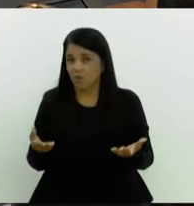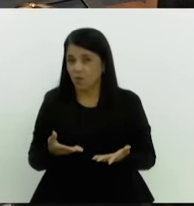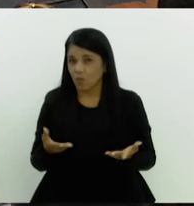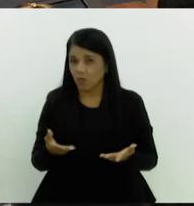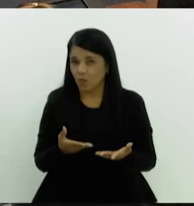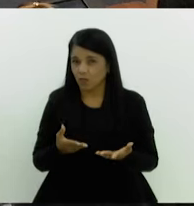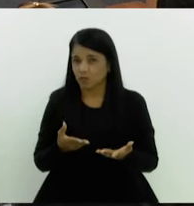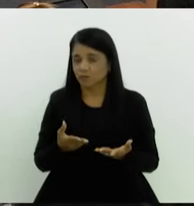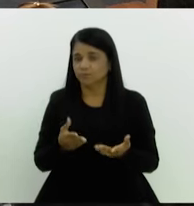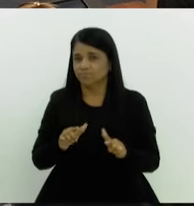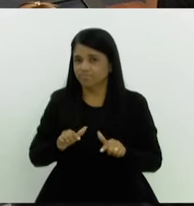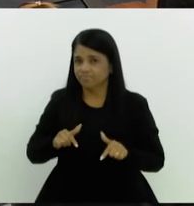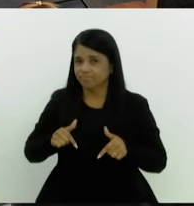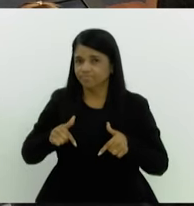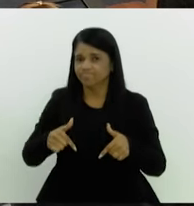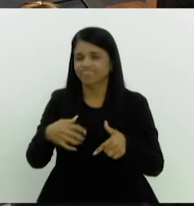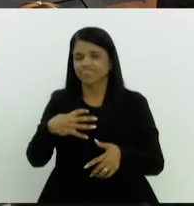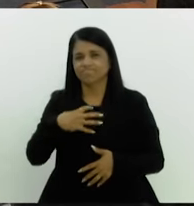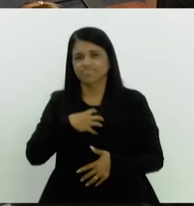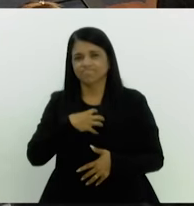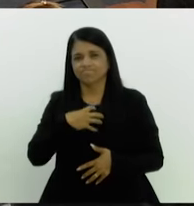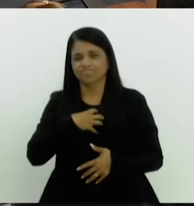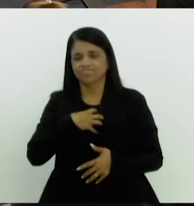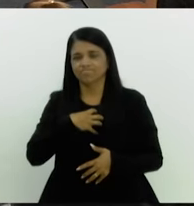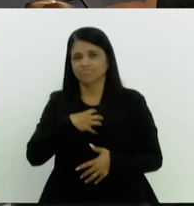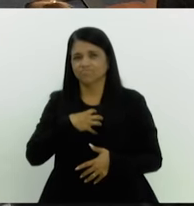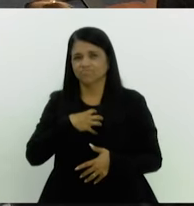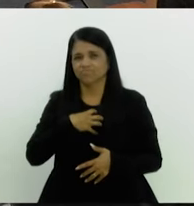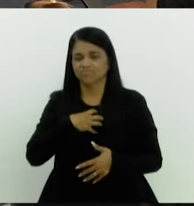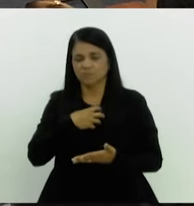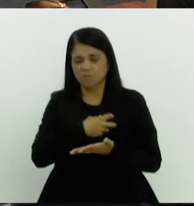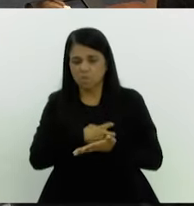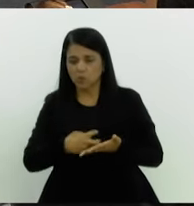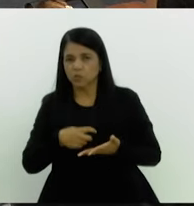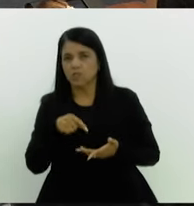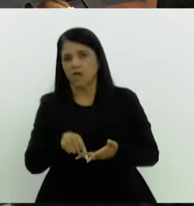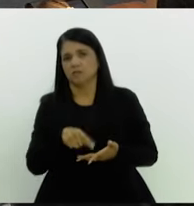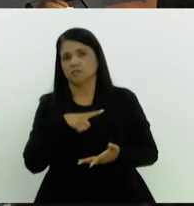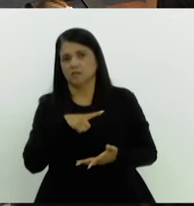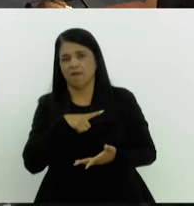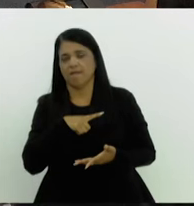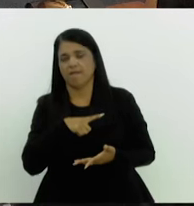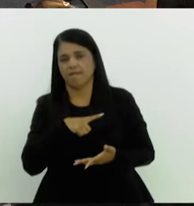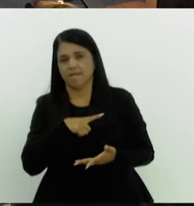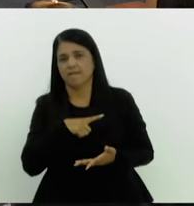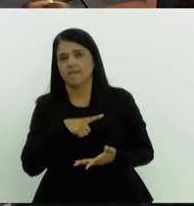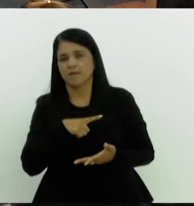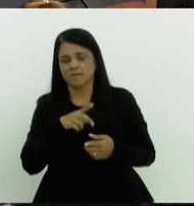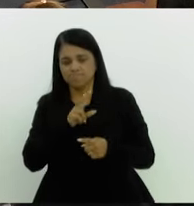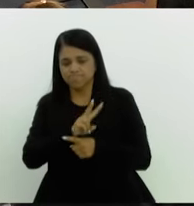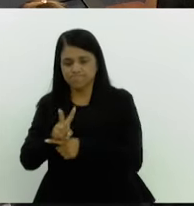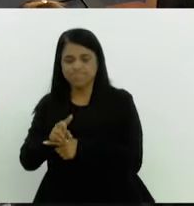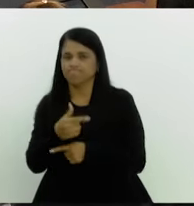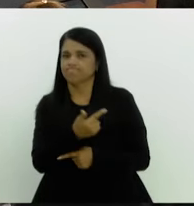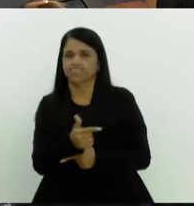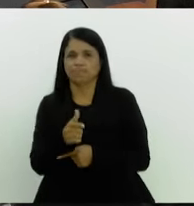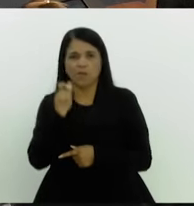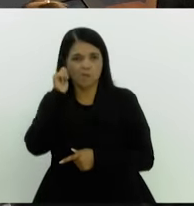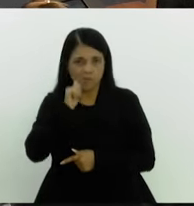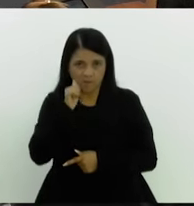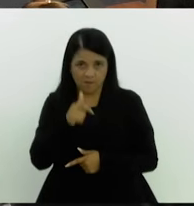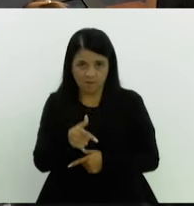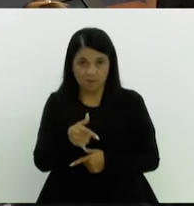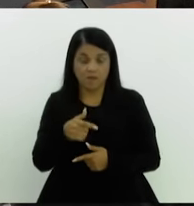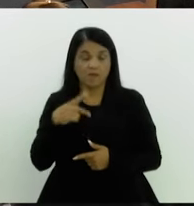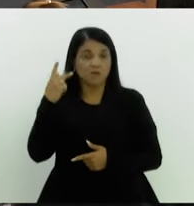vigora na nossa sociedade um sentimento de impunidade e de desproteção das nossas mulheres que as procuradorias